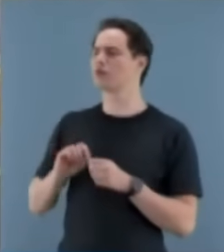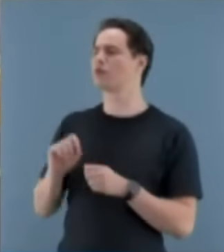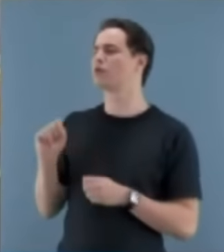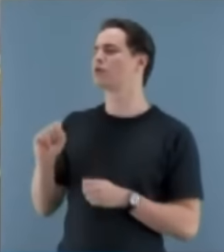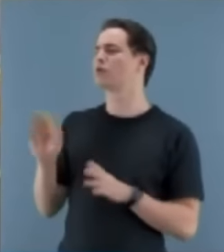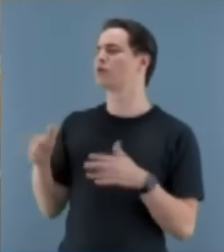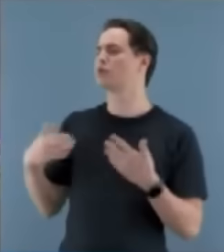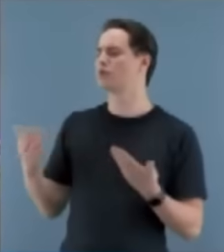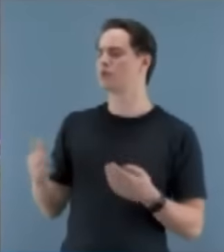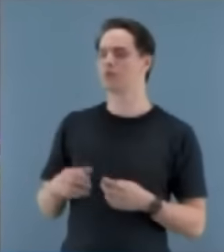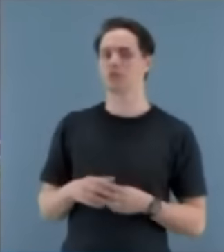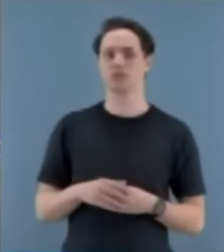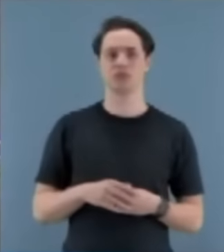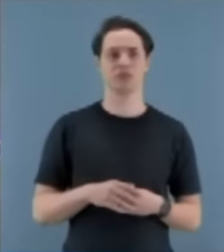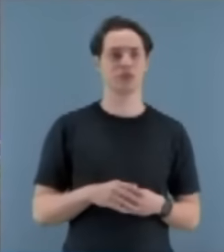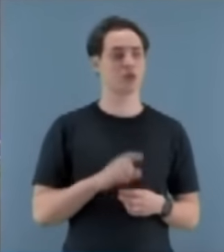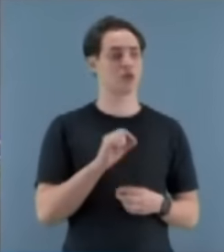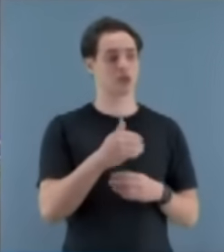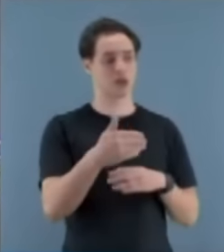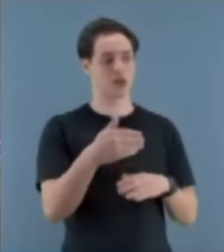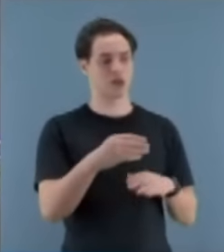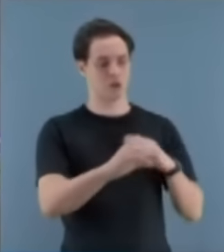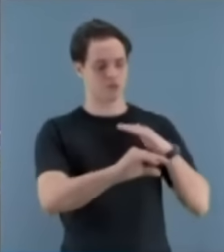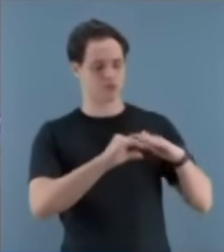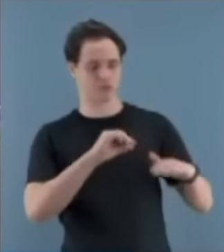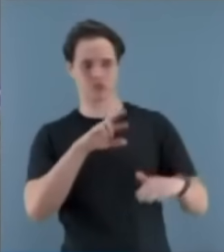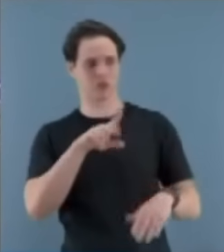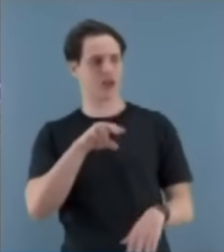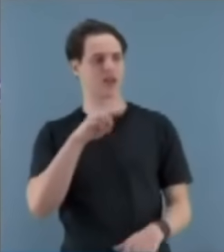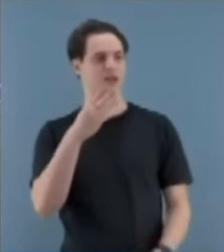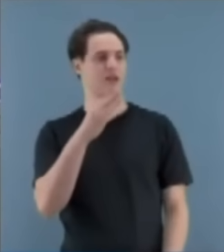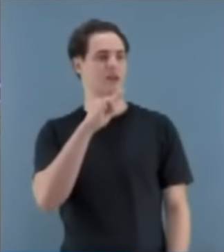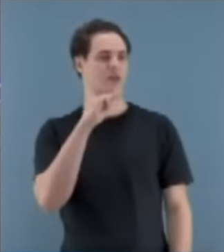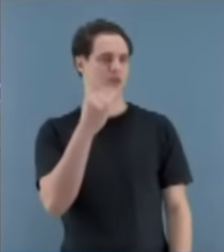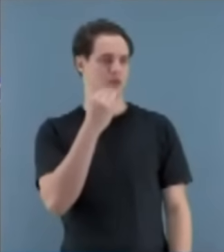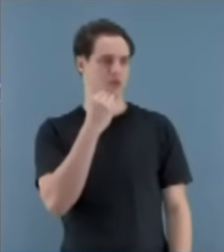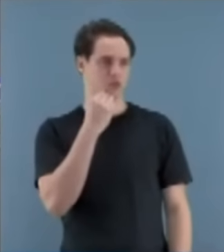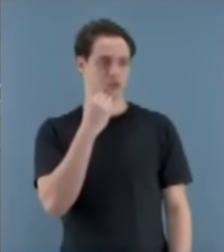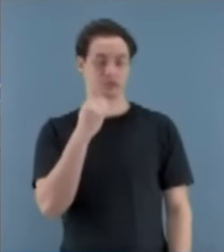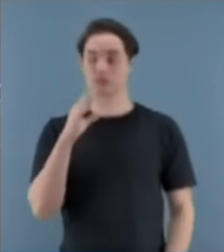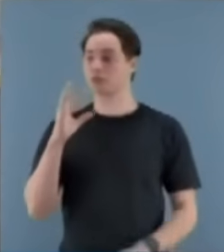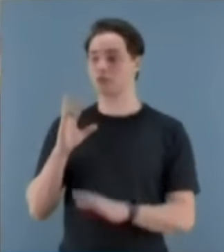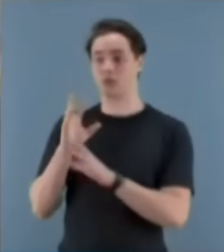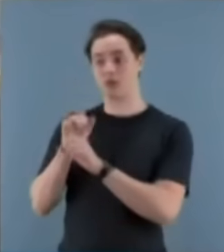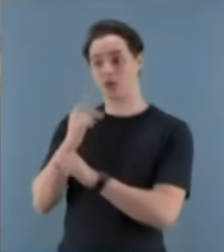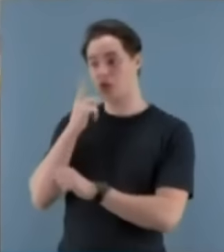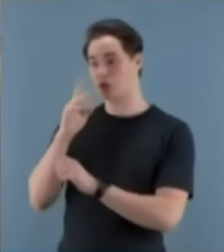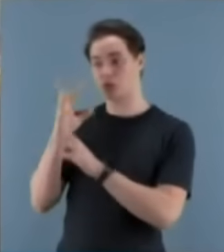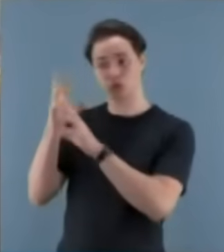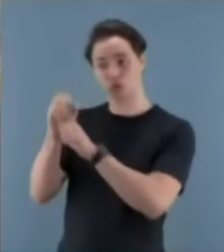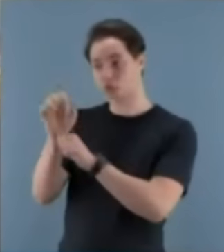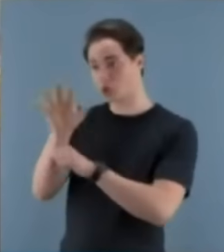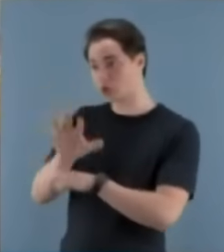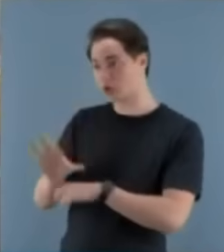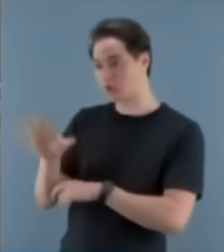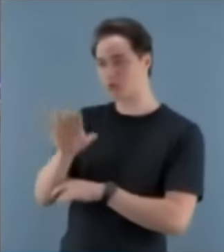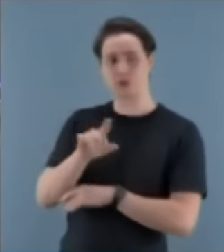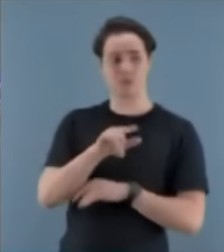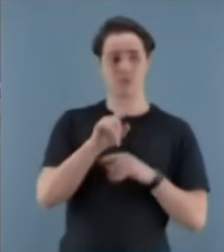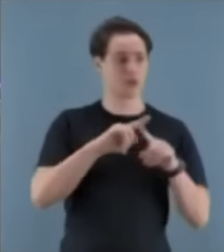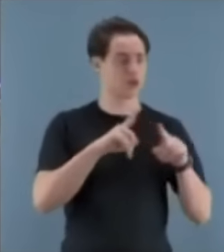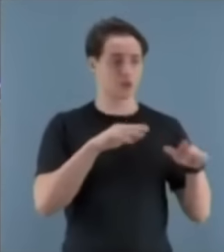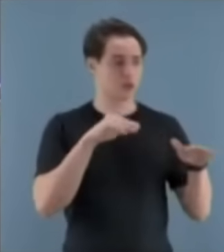Não, senhor. O que entrou na minha conta não entrou 3 milhões na minha conta. Eu falo do total, num ano e... Não, mas não entrou